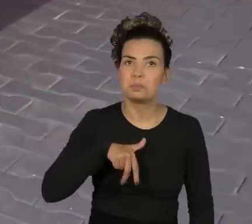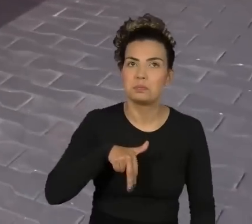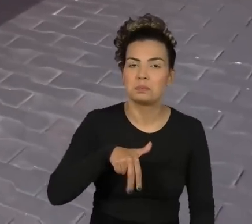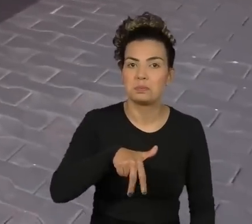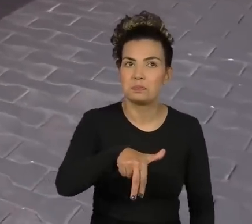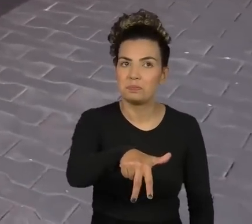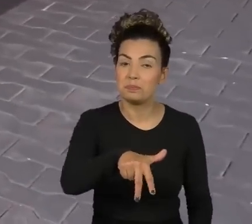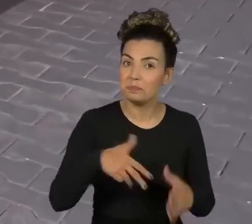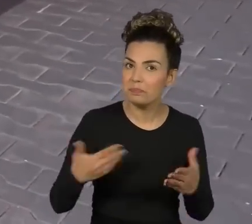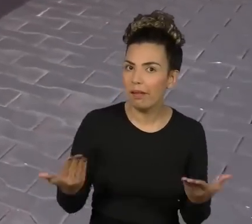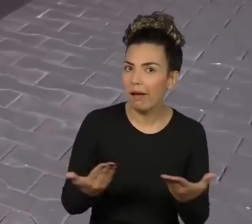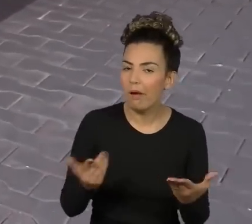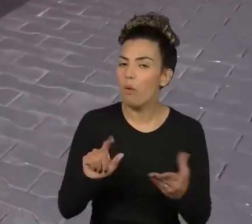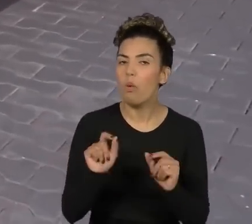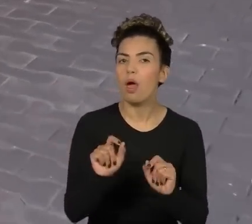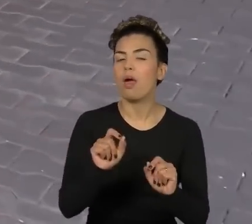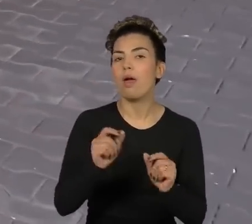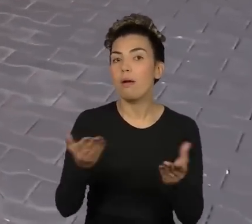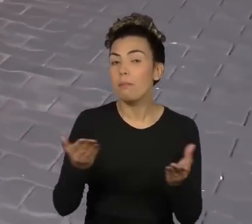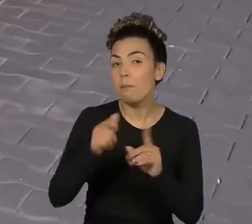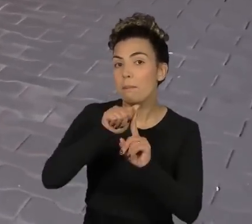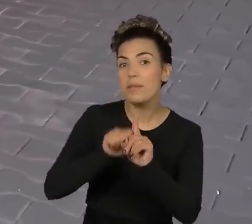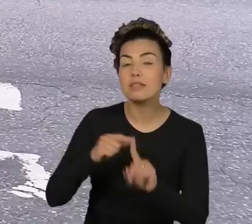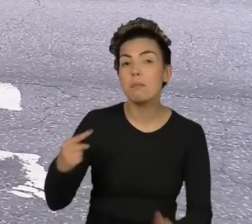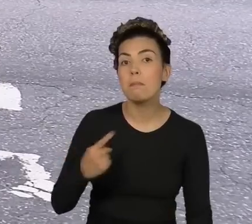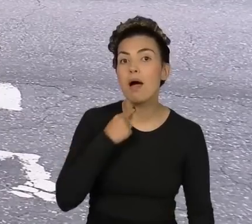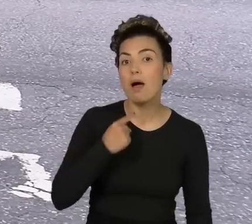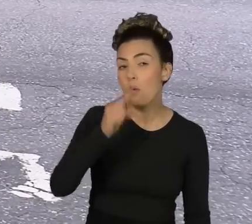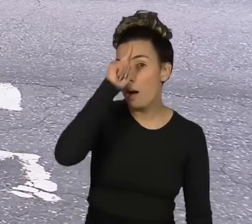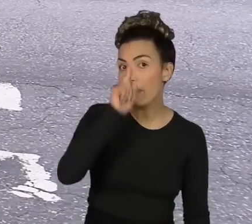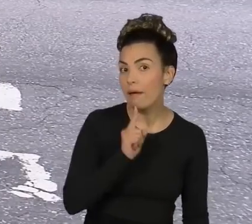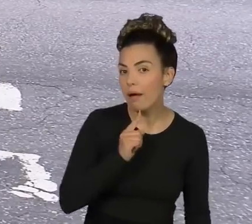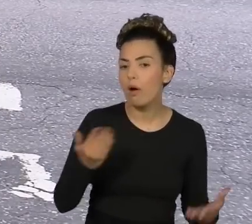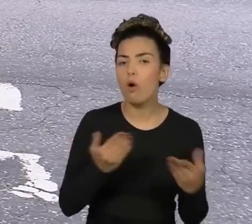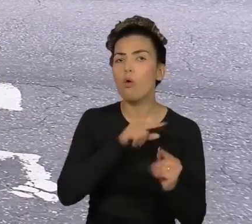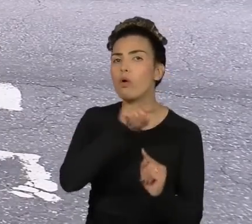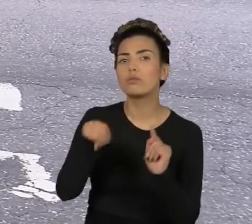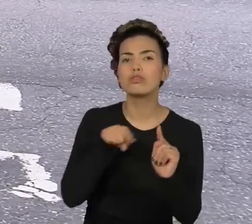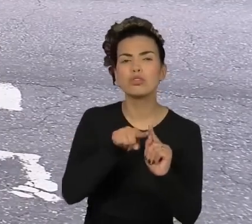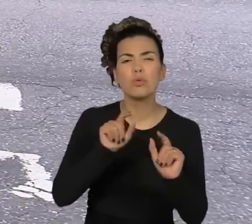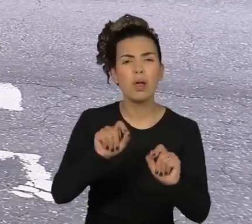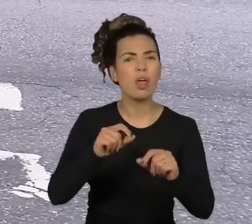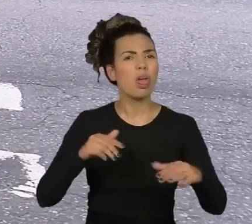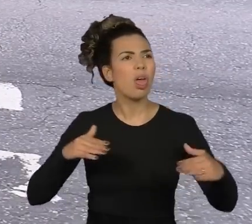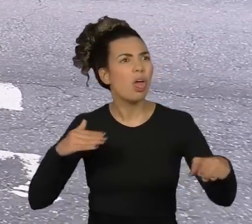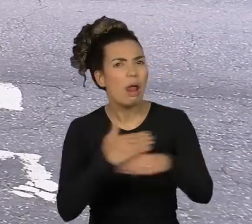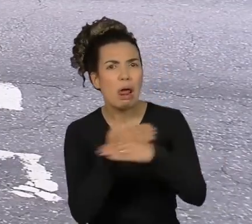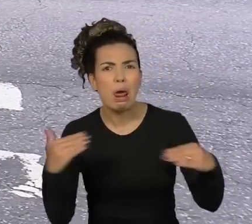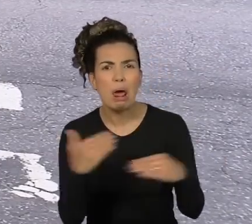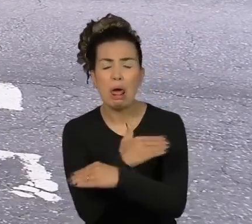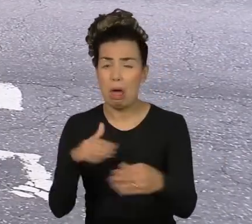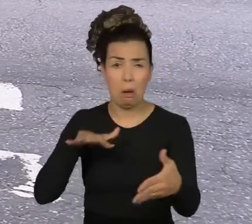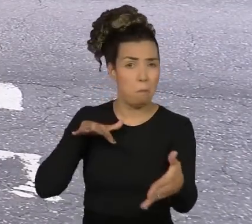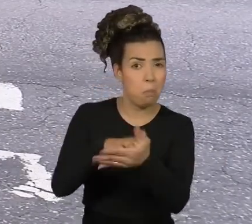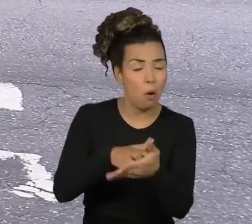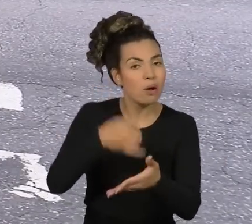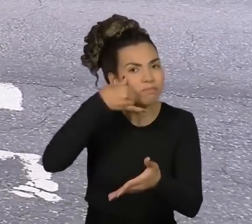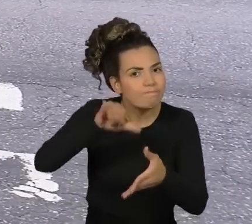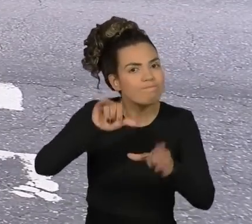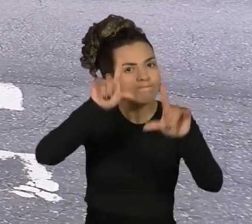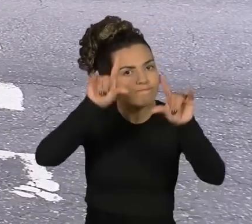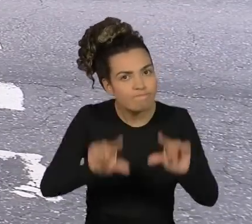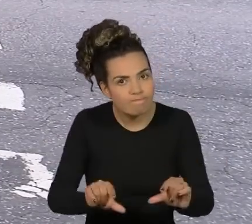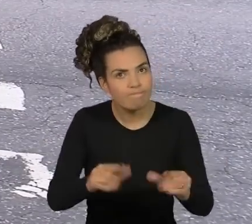chegou e, com ele, uma campanha de segurança viária para diminuir a violência no trânsito. O Sem Arco-Íris abraçou essa causa e